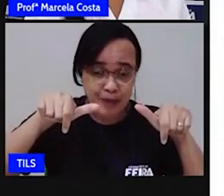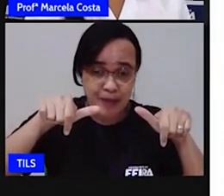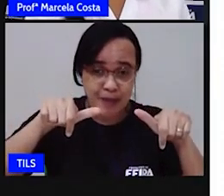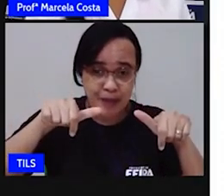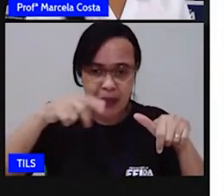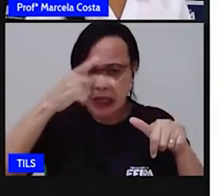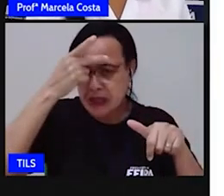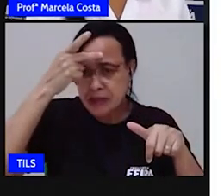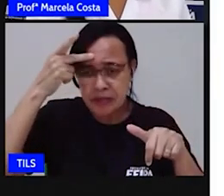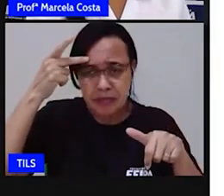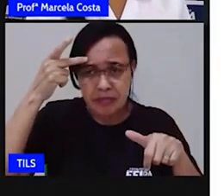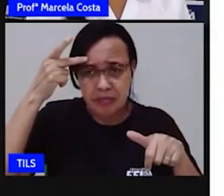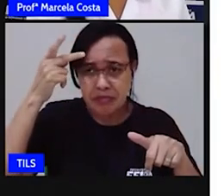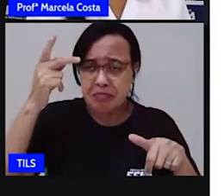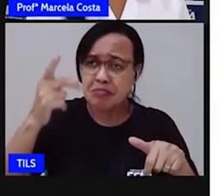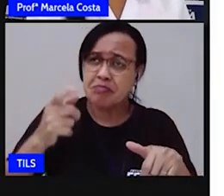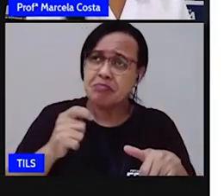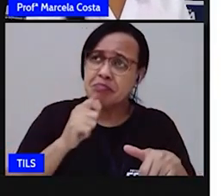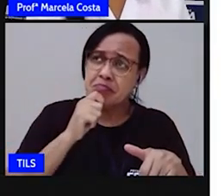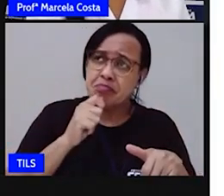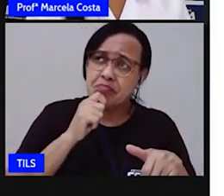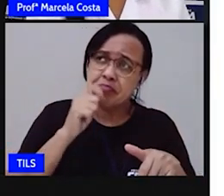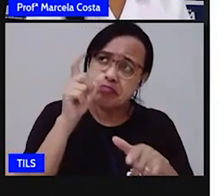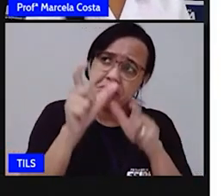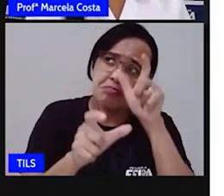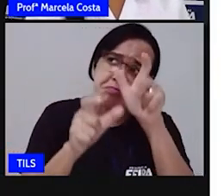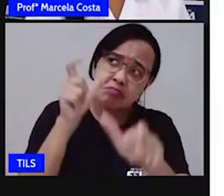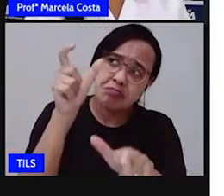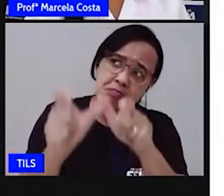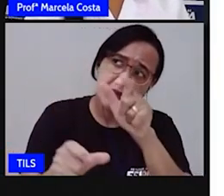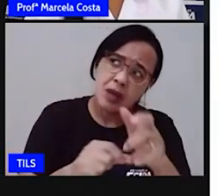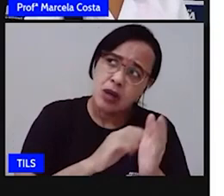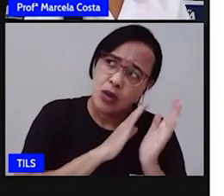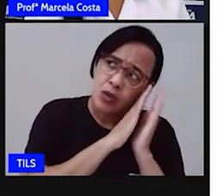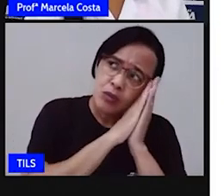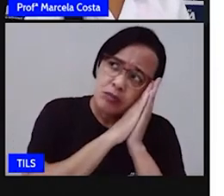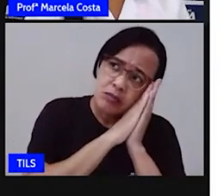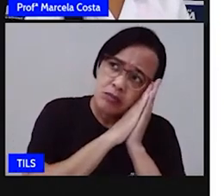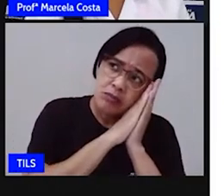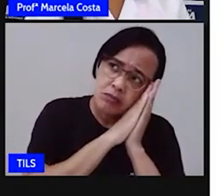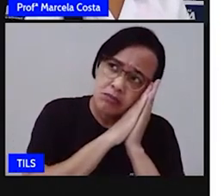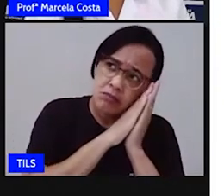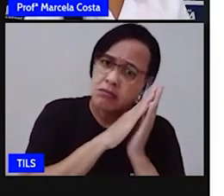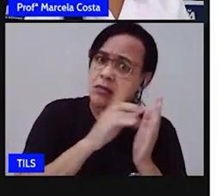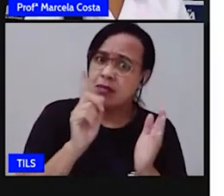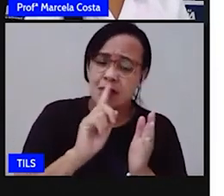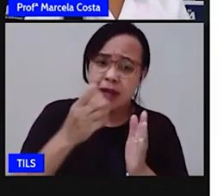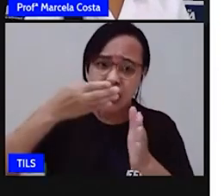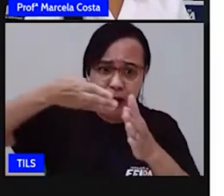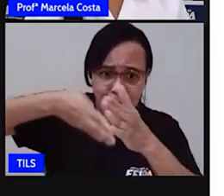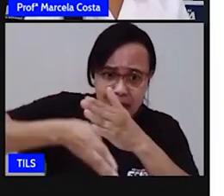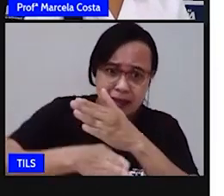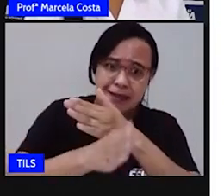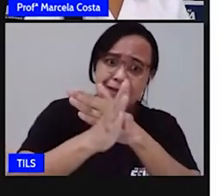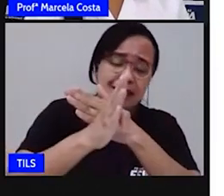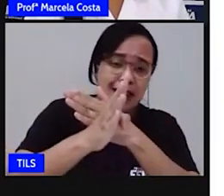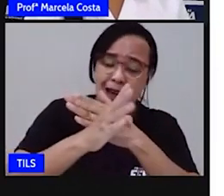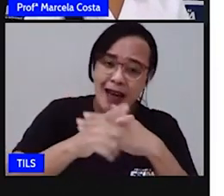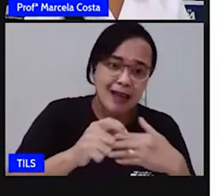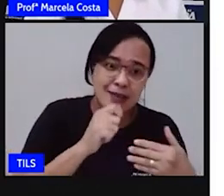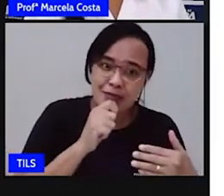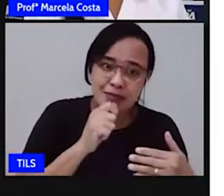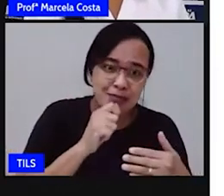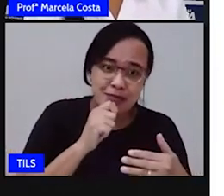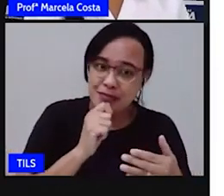Ninguém podia entrar nela, não.